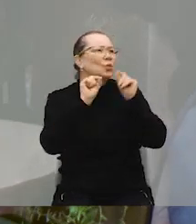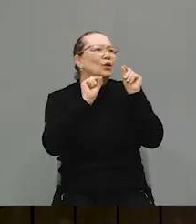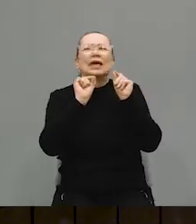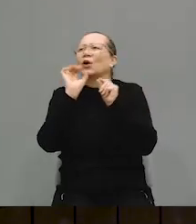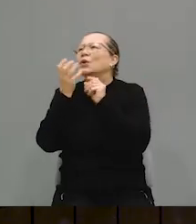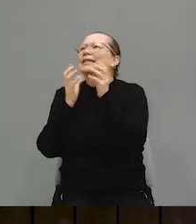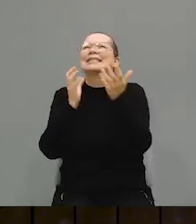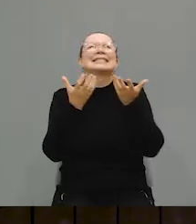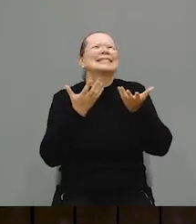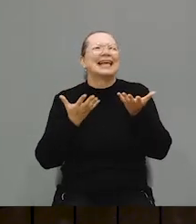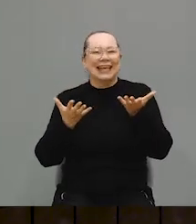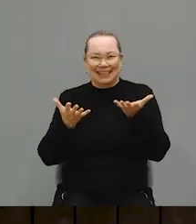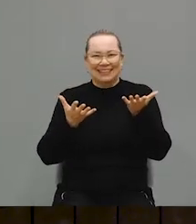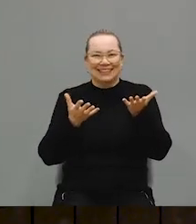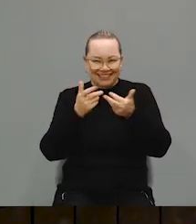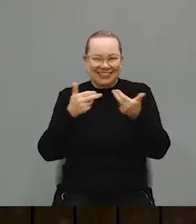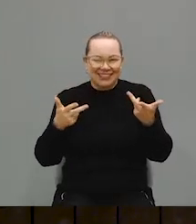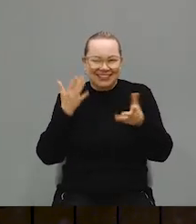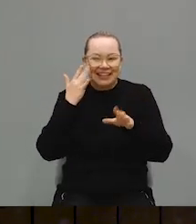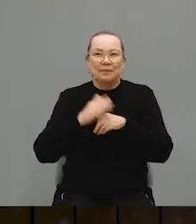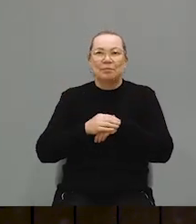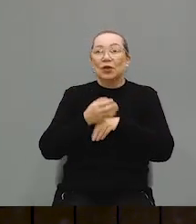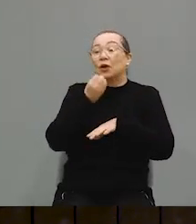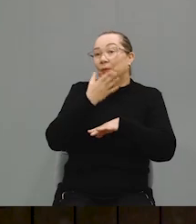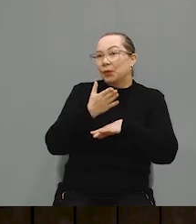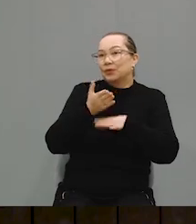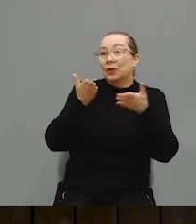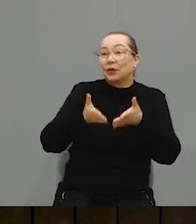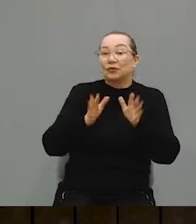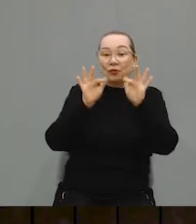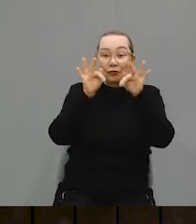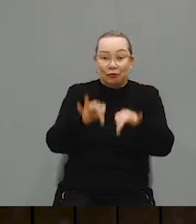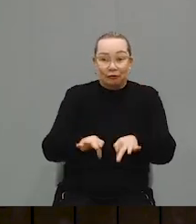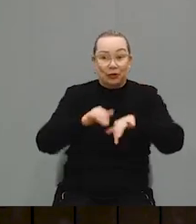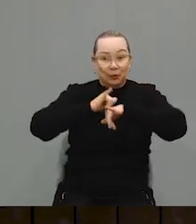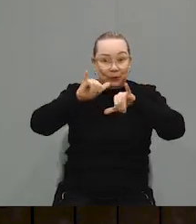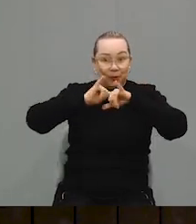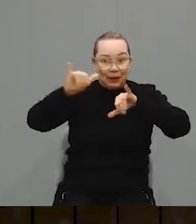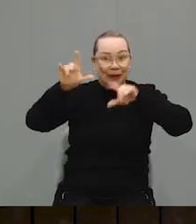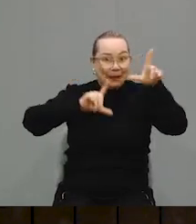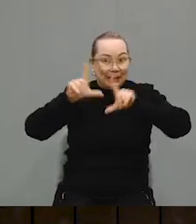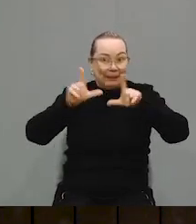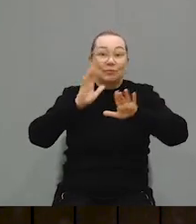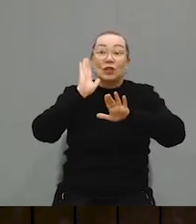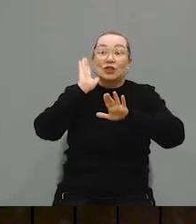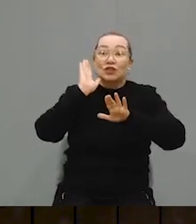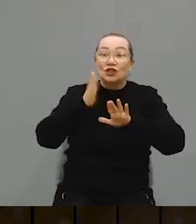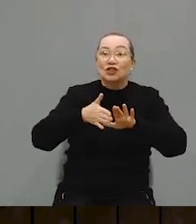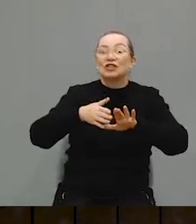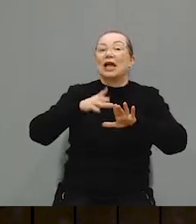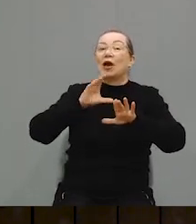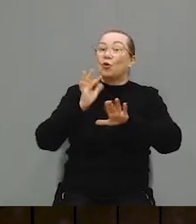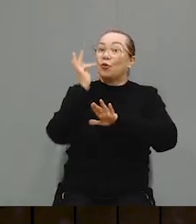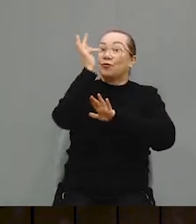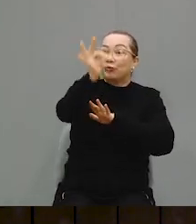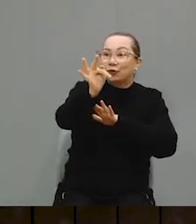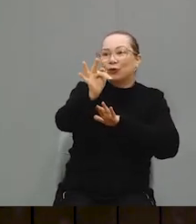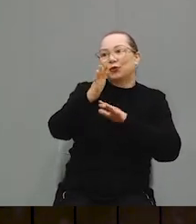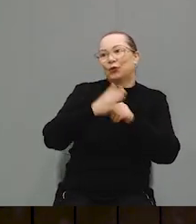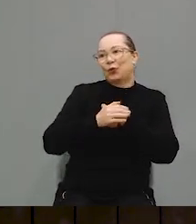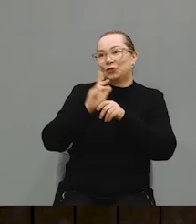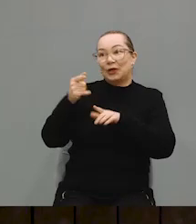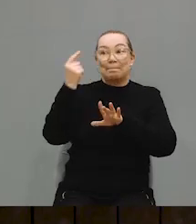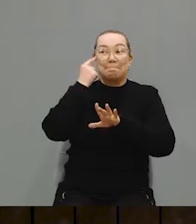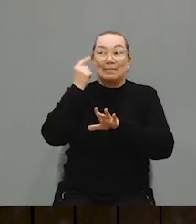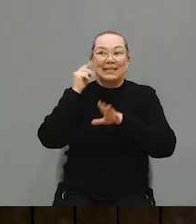bem. Bom, então desta forma nós estamos praticamente encerrando o programa já com um gancho para o próximo. É um meio, digamos